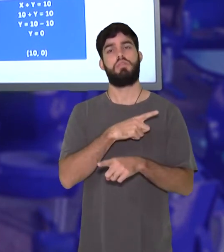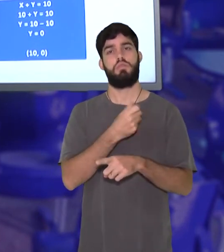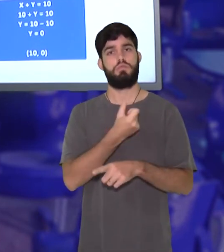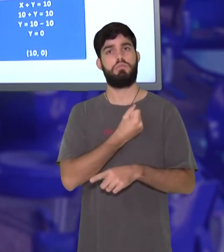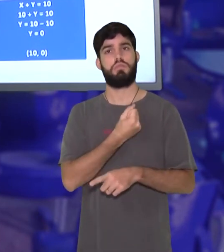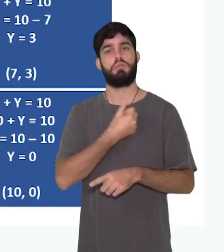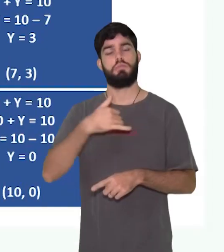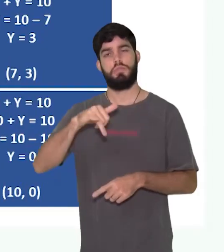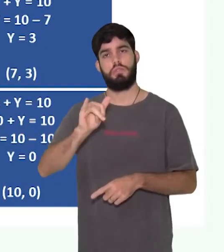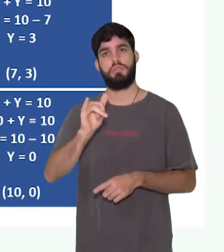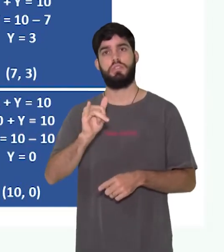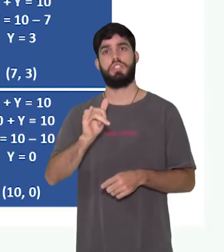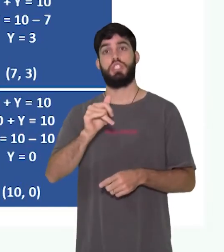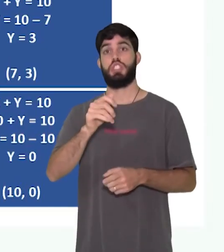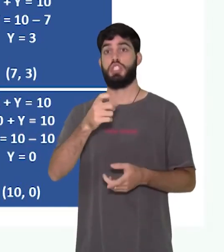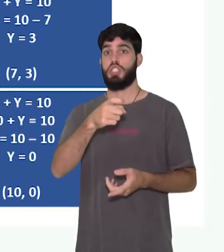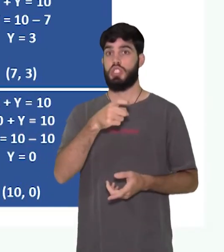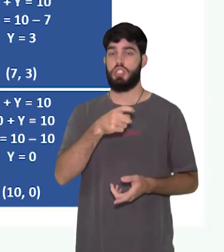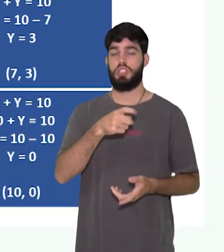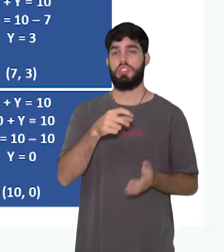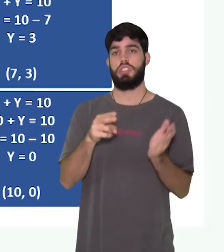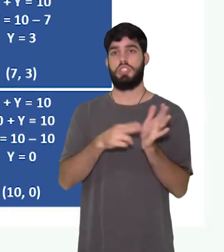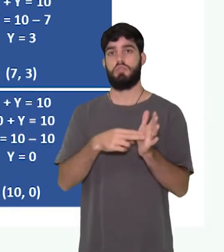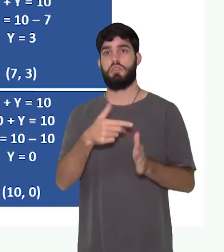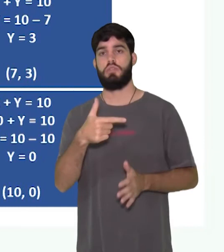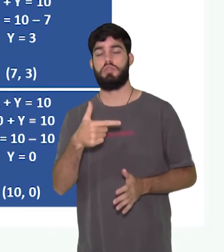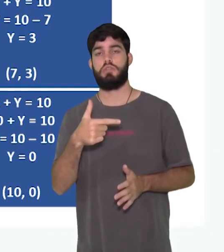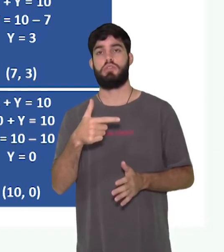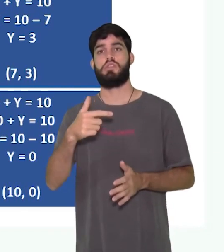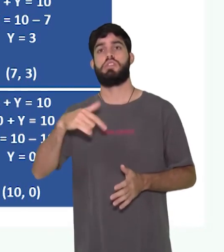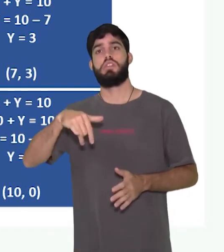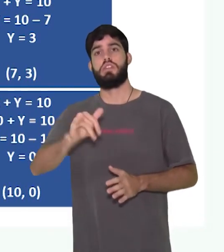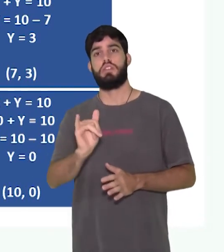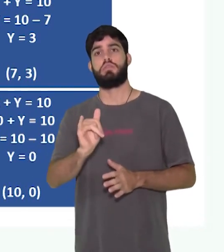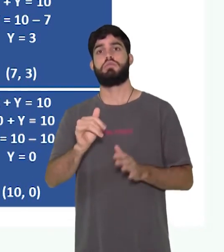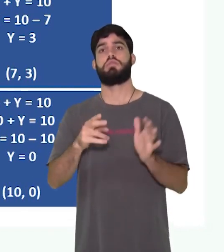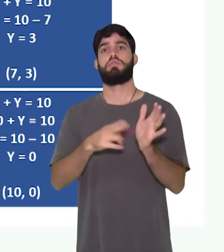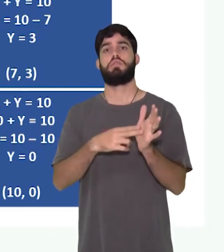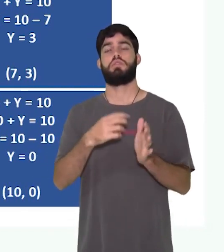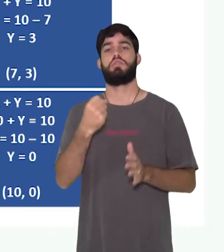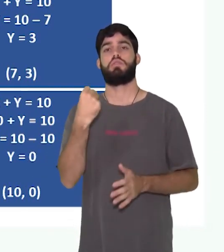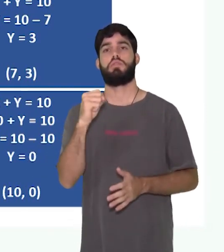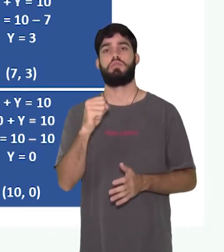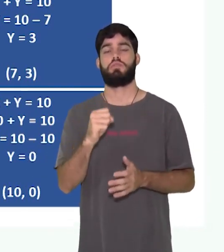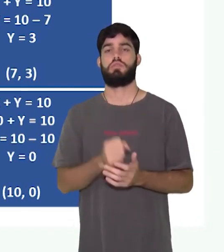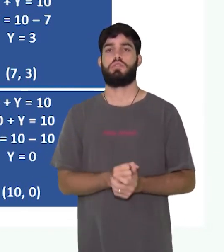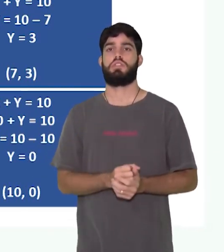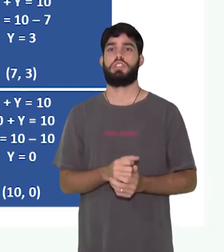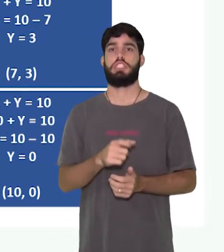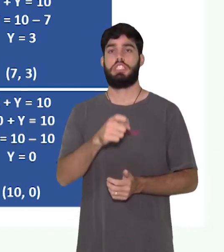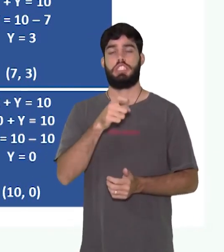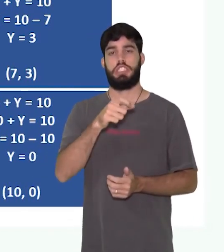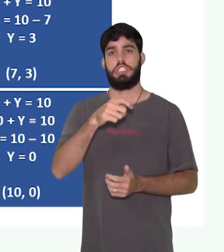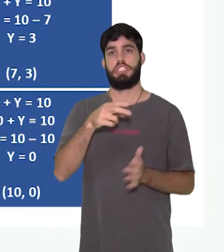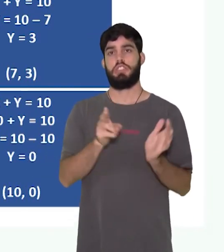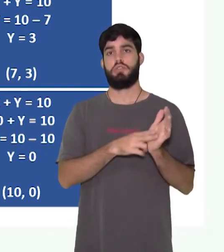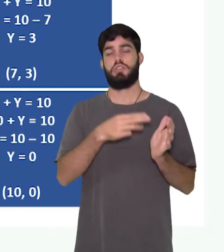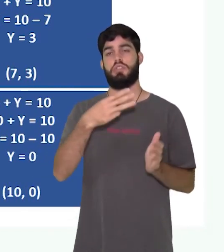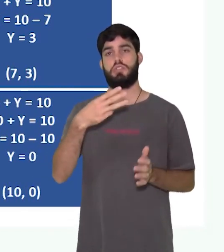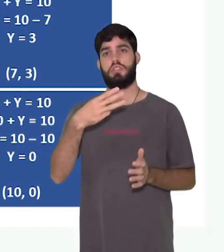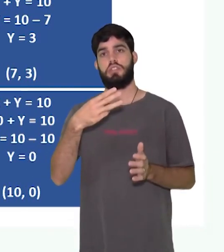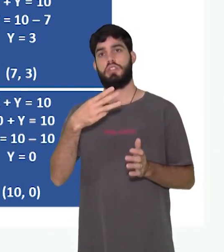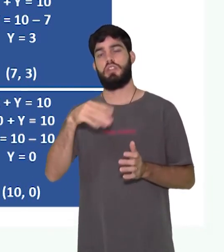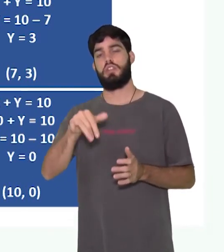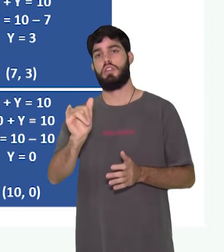y então quando x for igual a 8 = 2y será oito quando x = 3